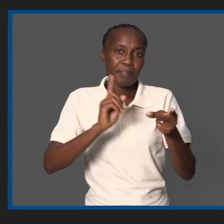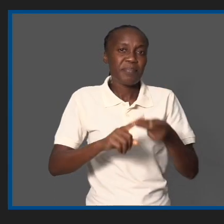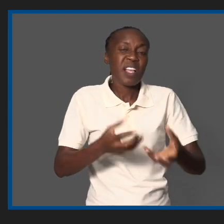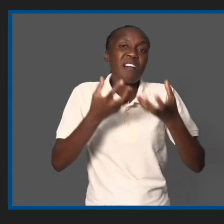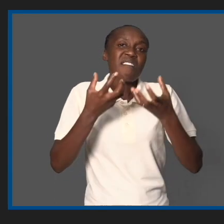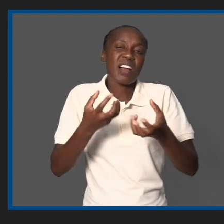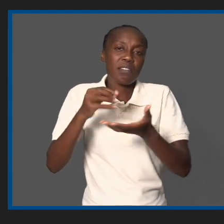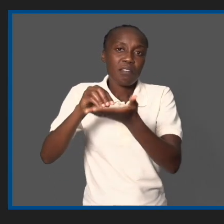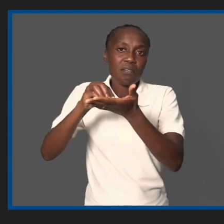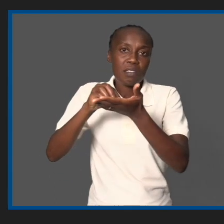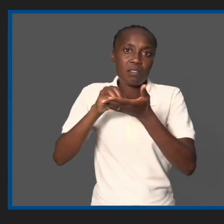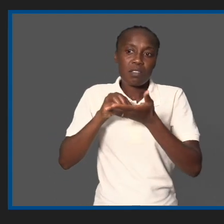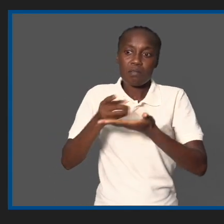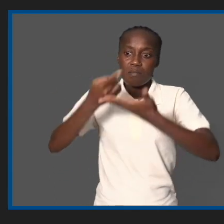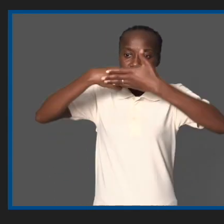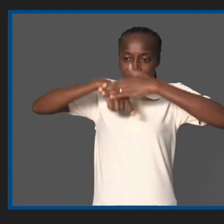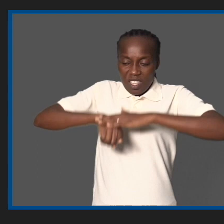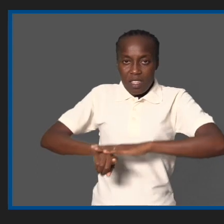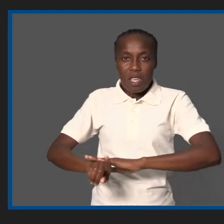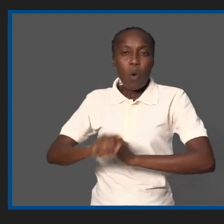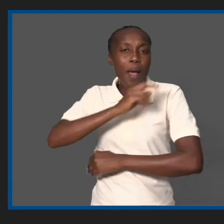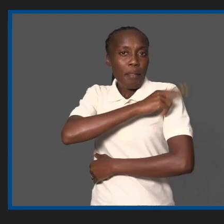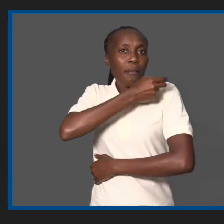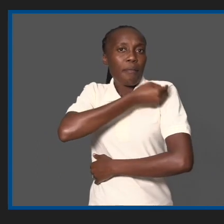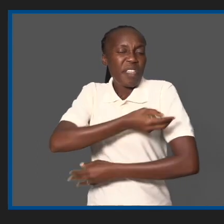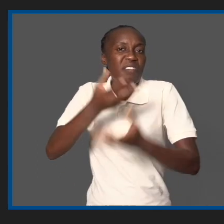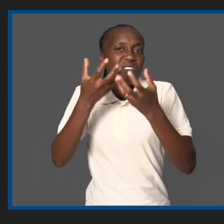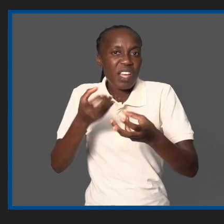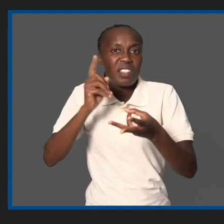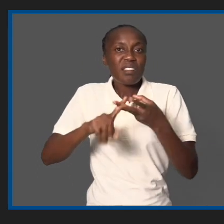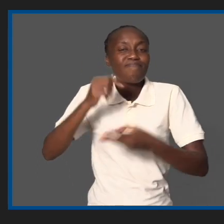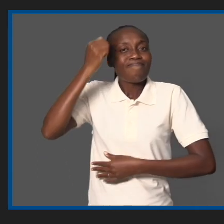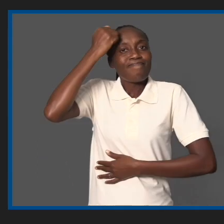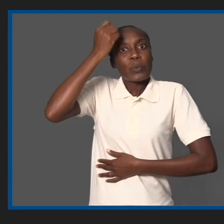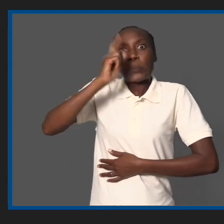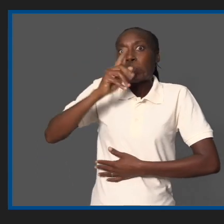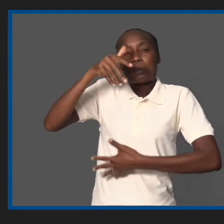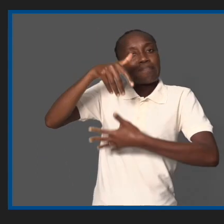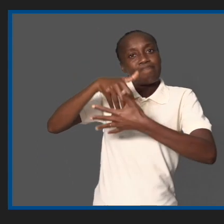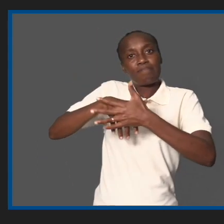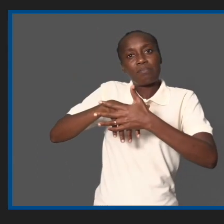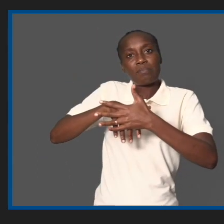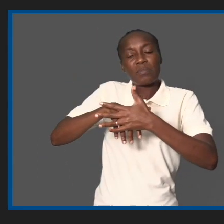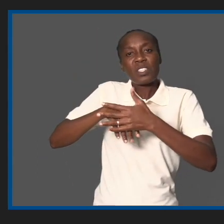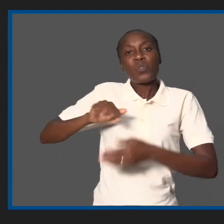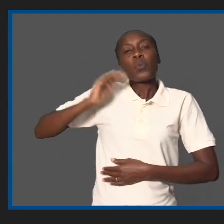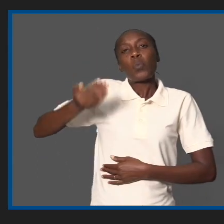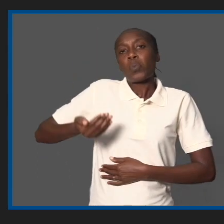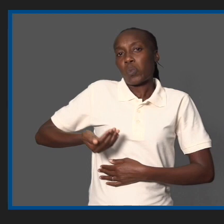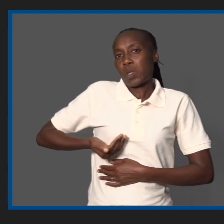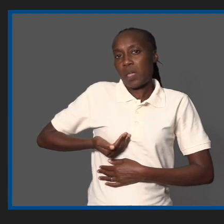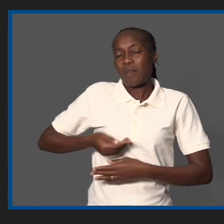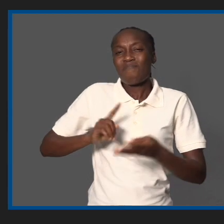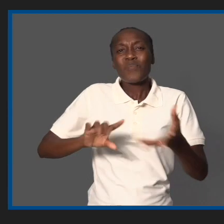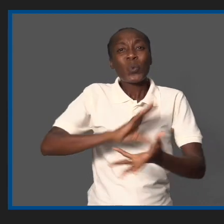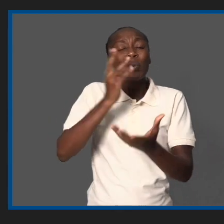da falta de acesso aos serviços de saúde e falta de conhecimento das mulheres.